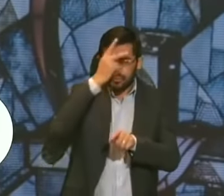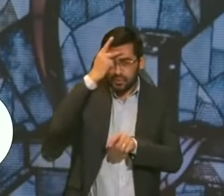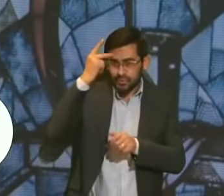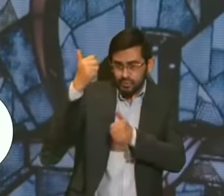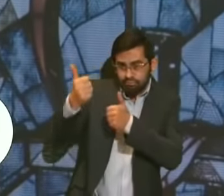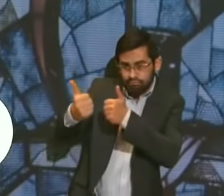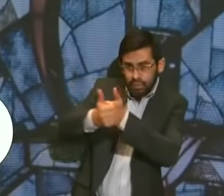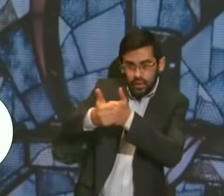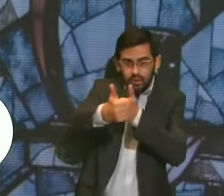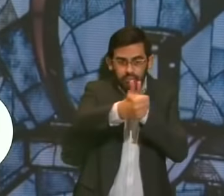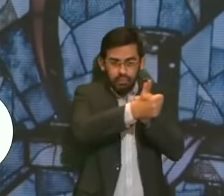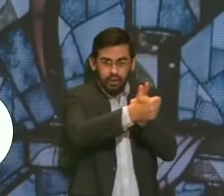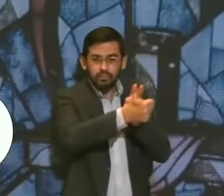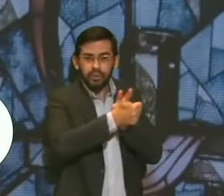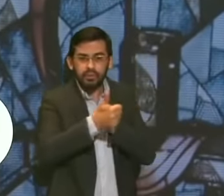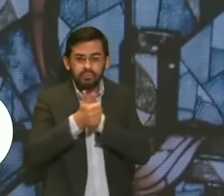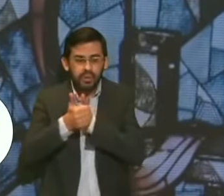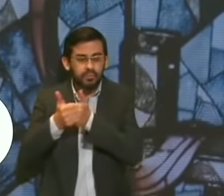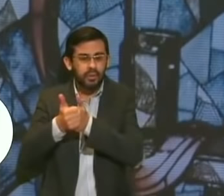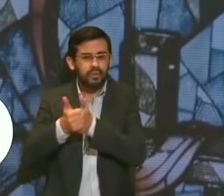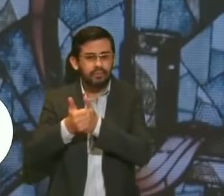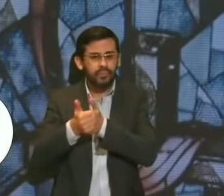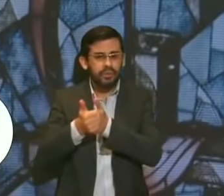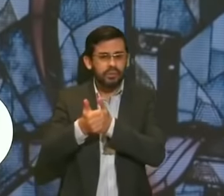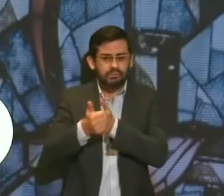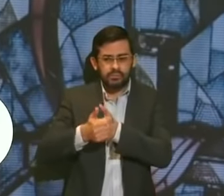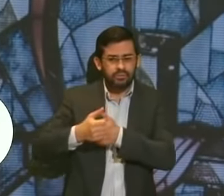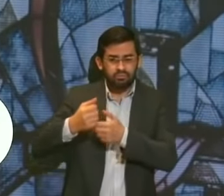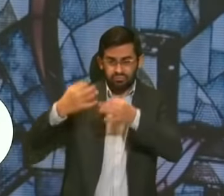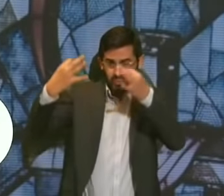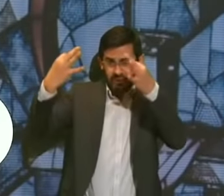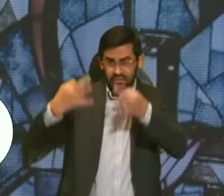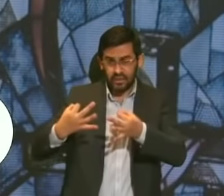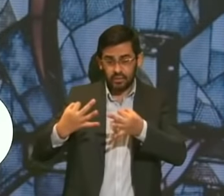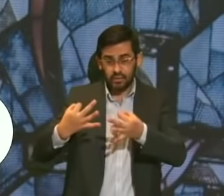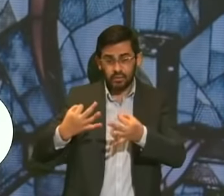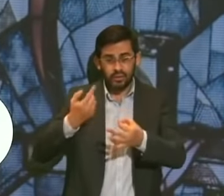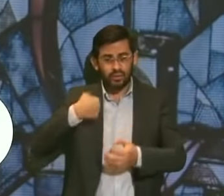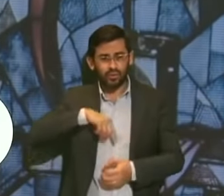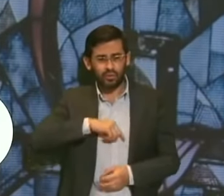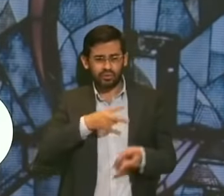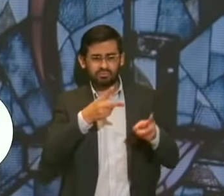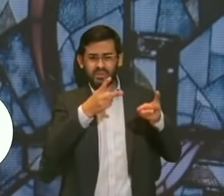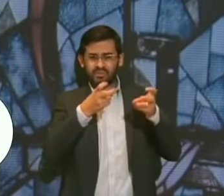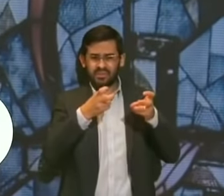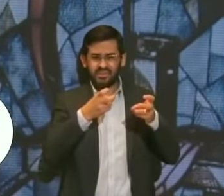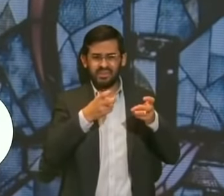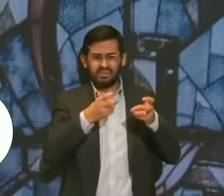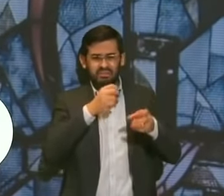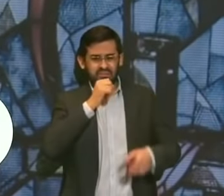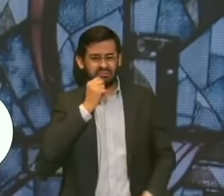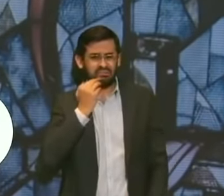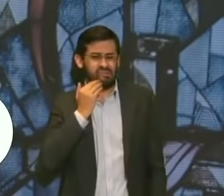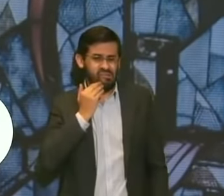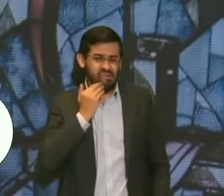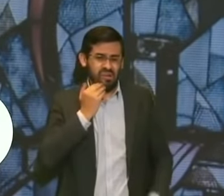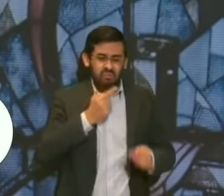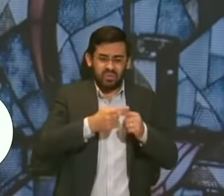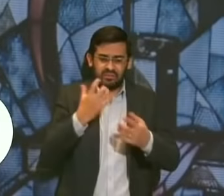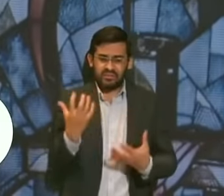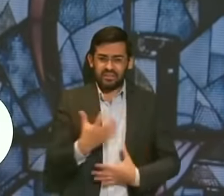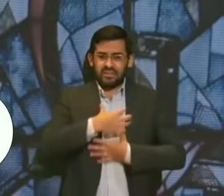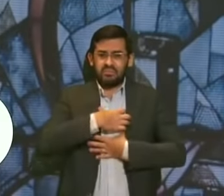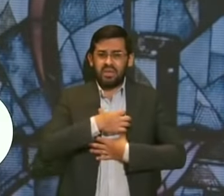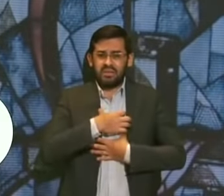nossa volta, num senso de realidade. Nós vemos tudo isso distorcido pelos